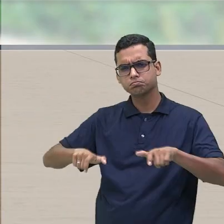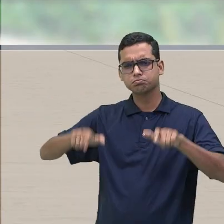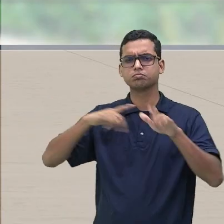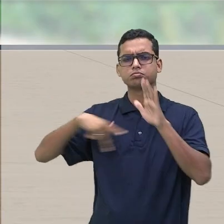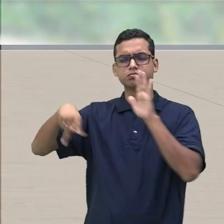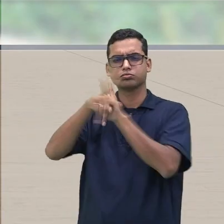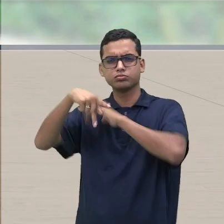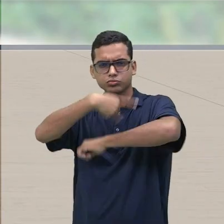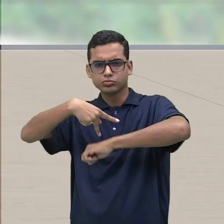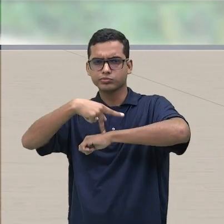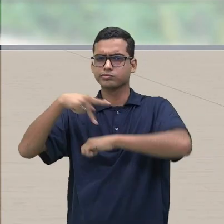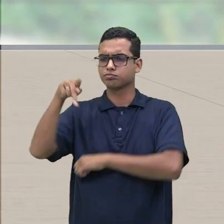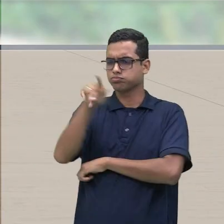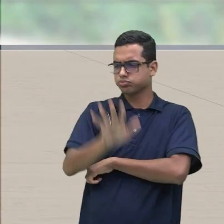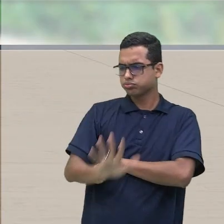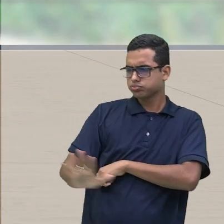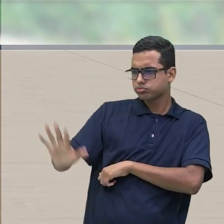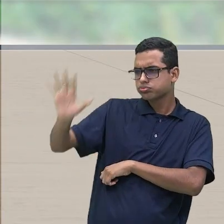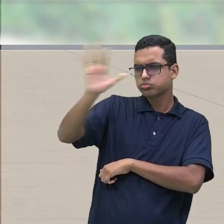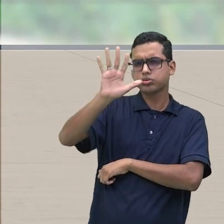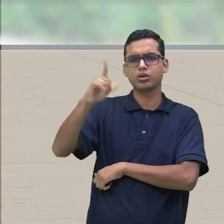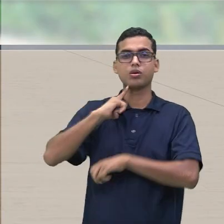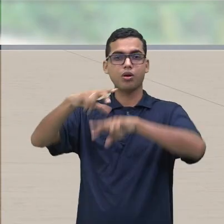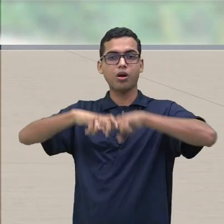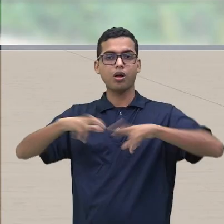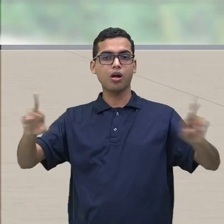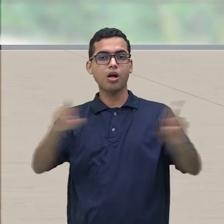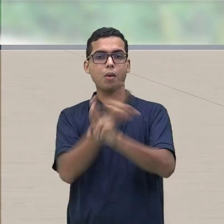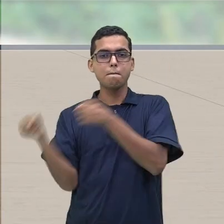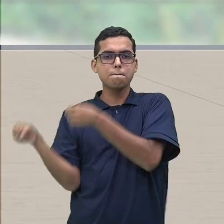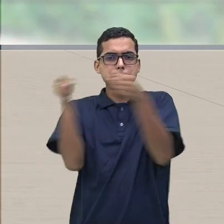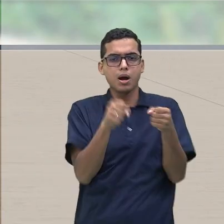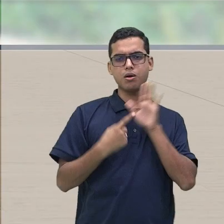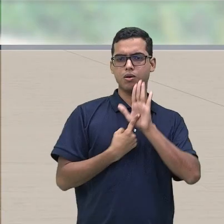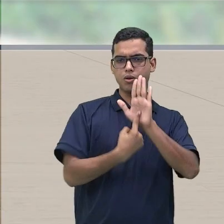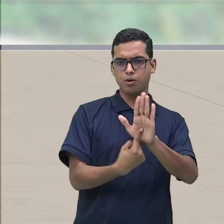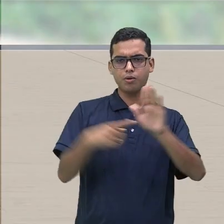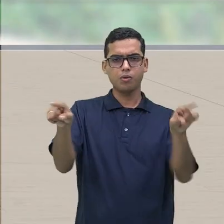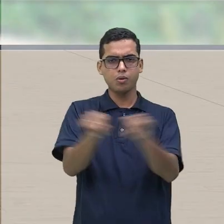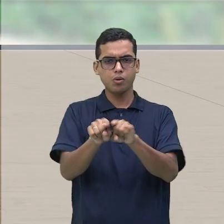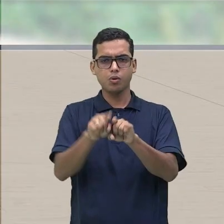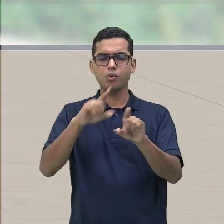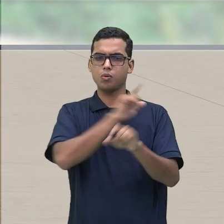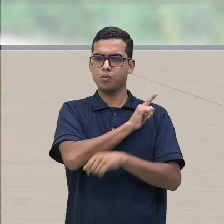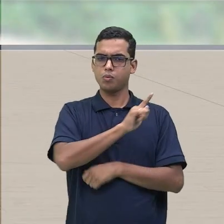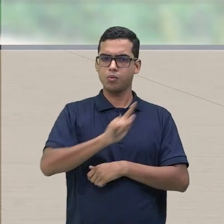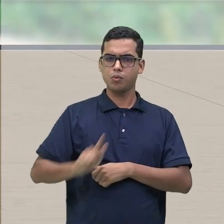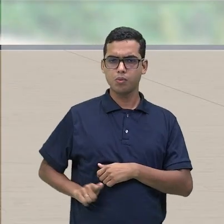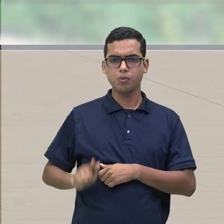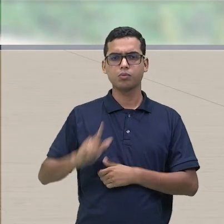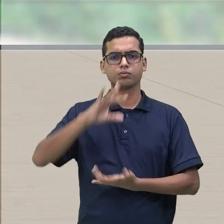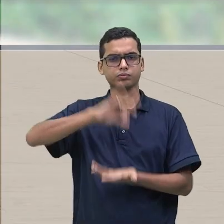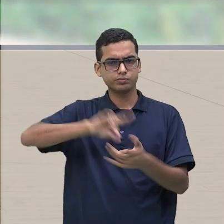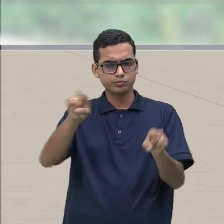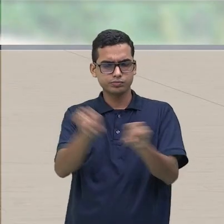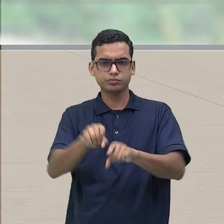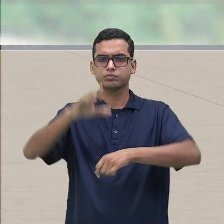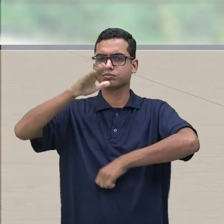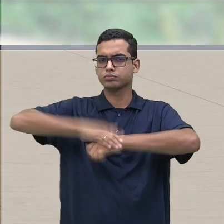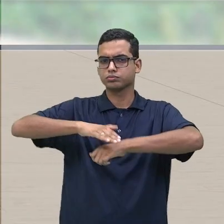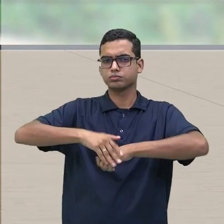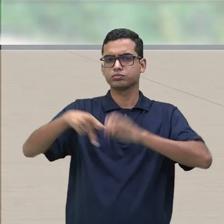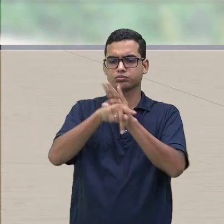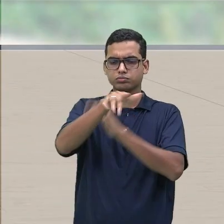principalmente por conta das relações de poder, tendo que apresentar ali o quê? Um território autônomo, né,